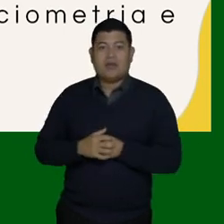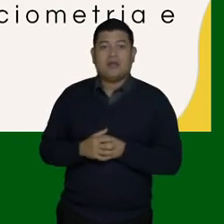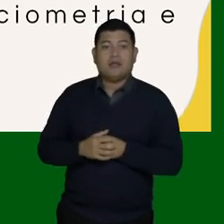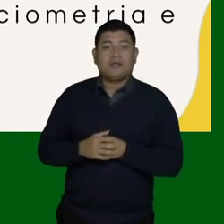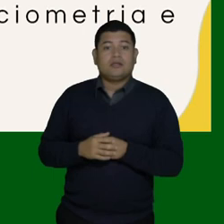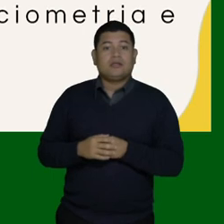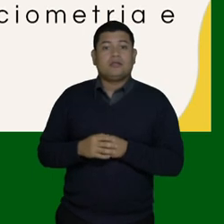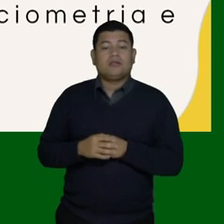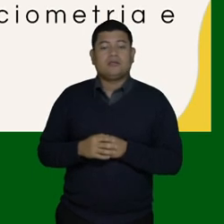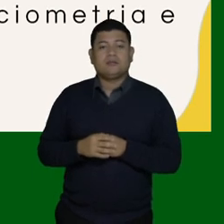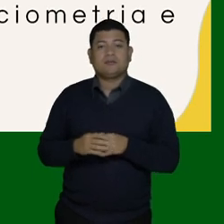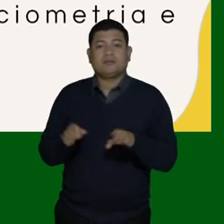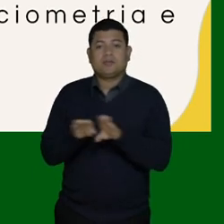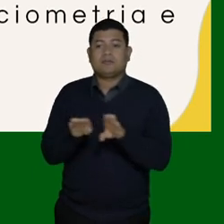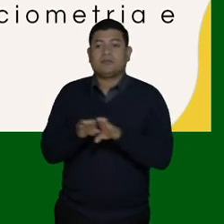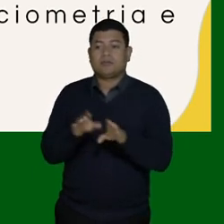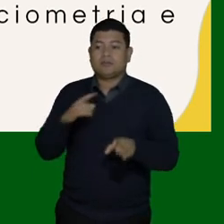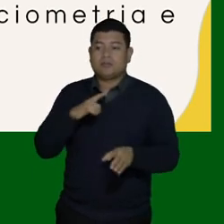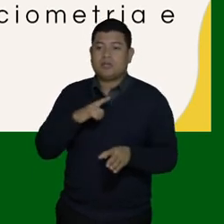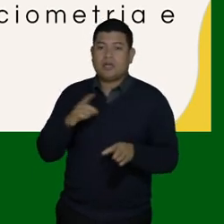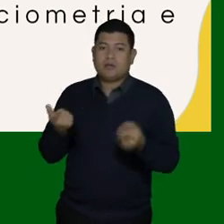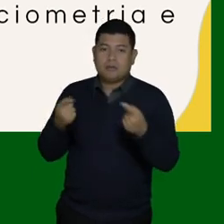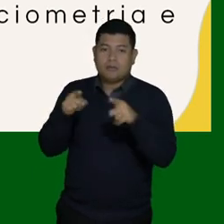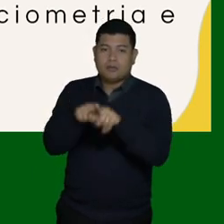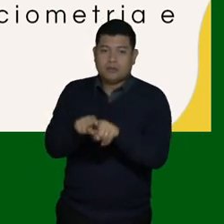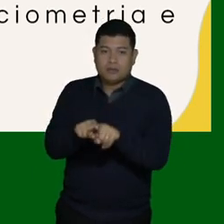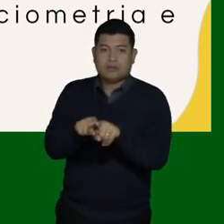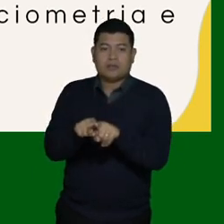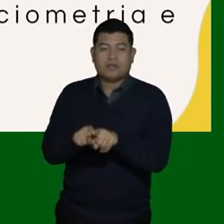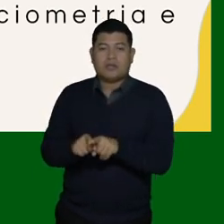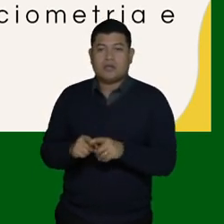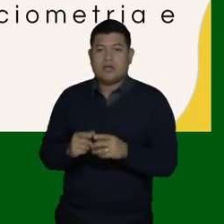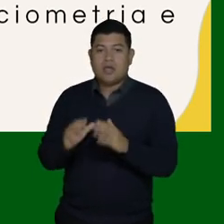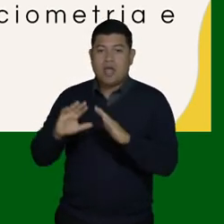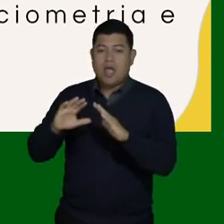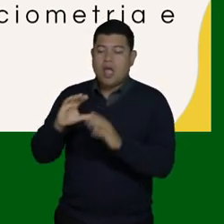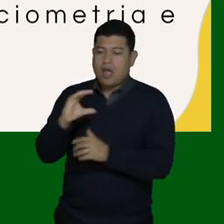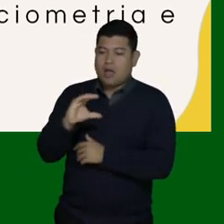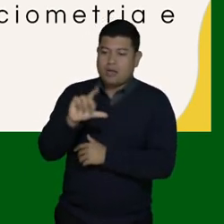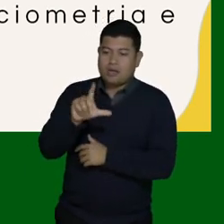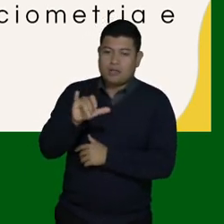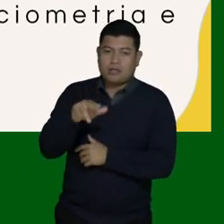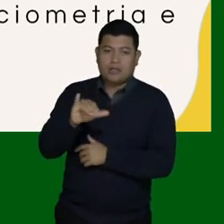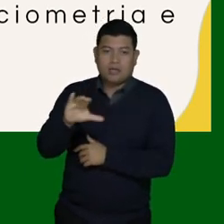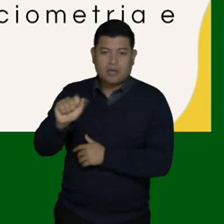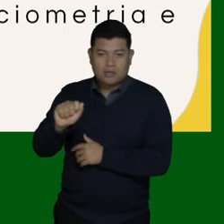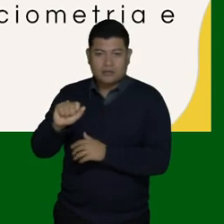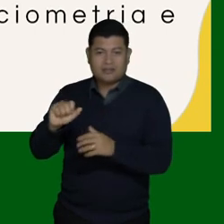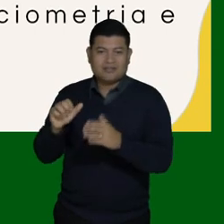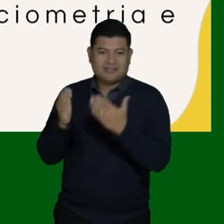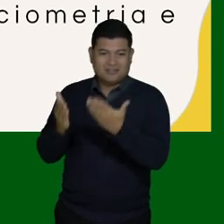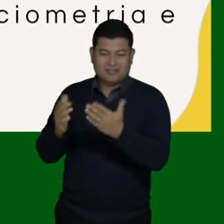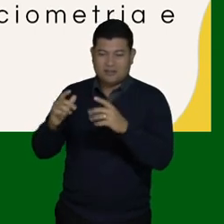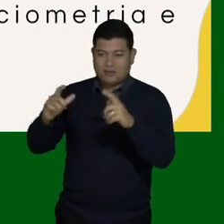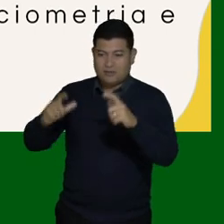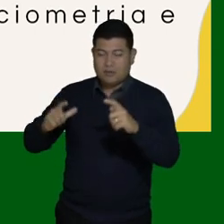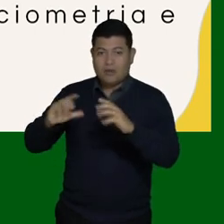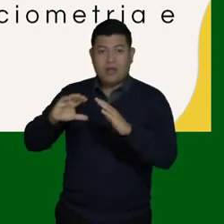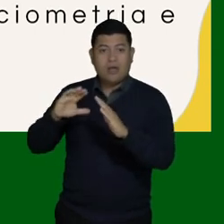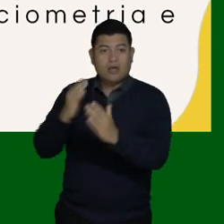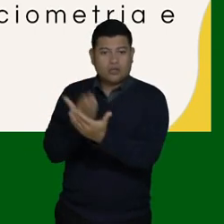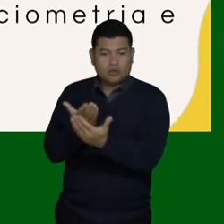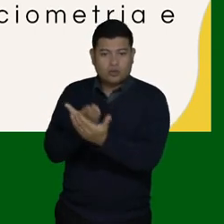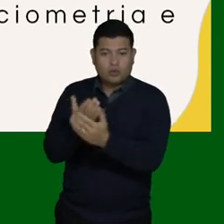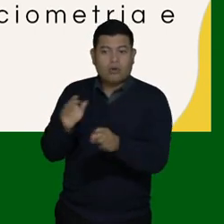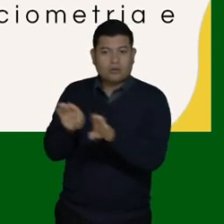também uma parceria com a clínica escola de fonodiologia que faz para nós o teste do